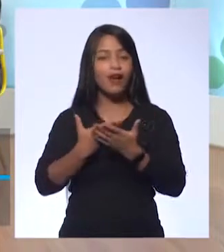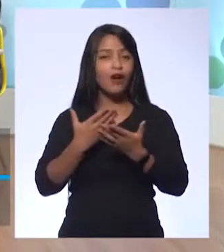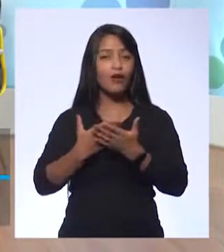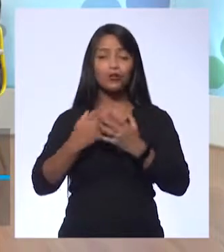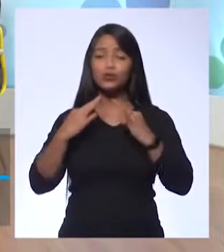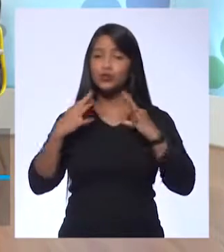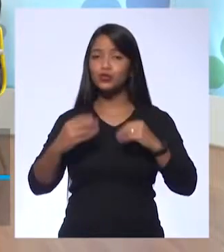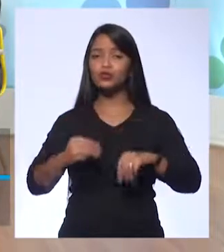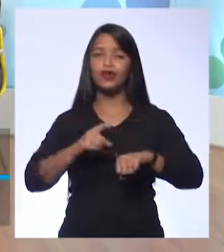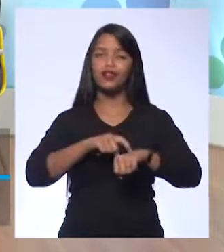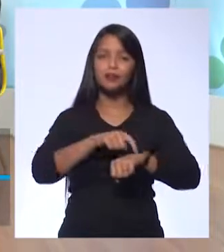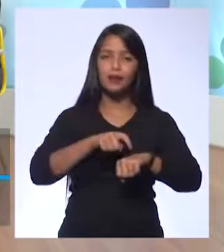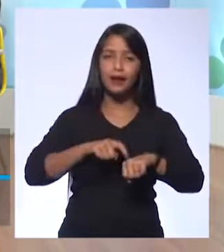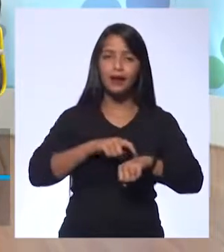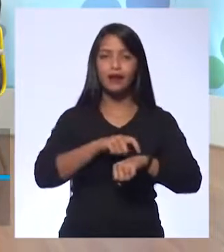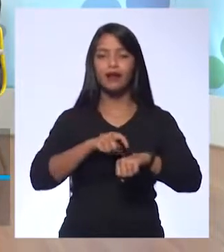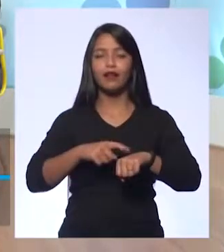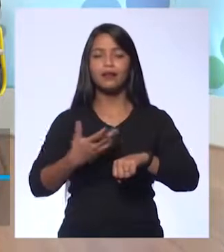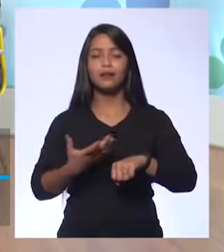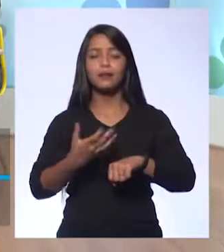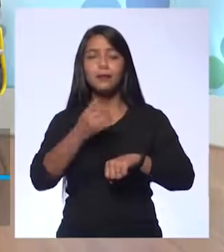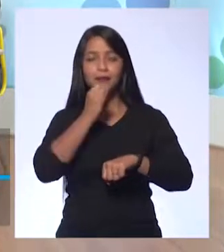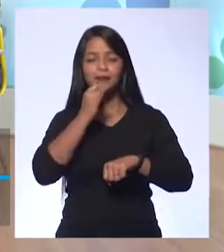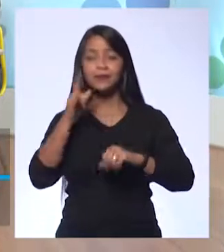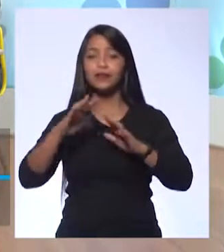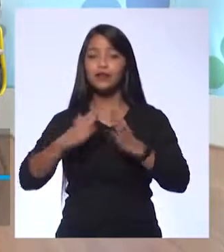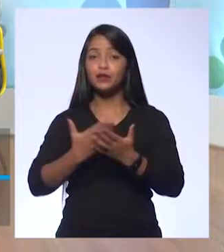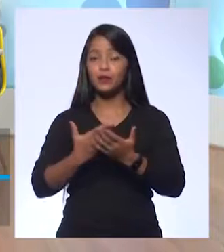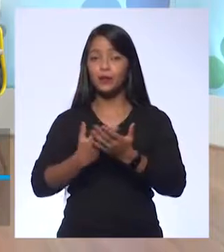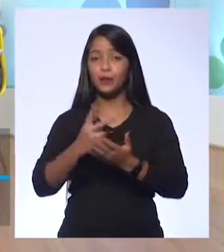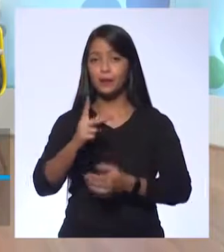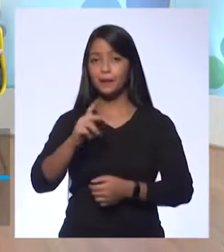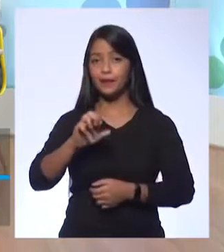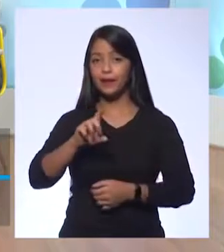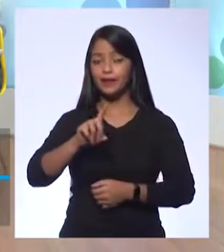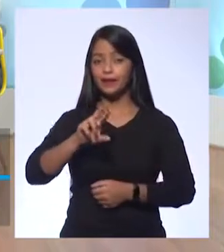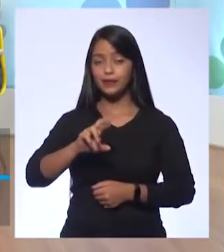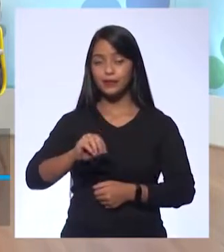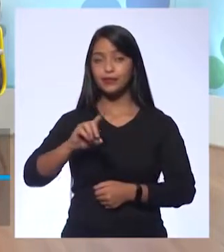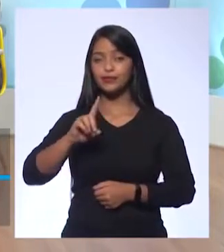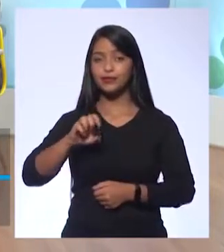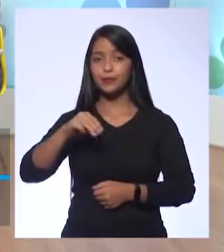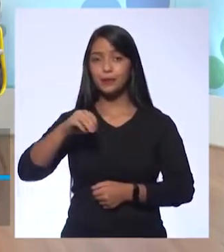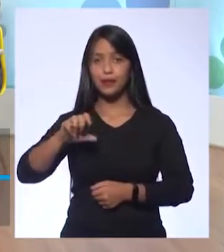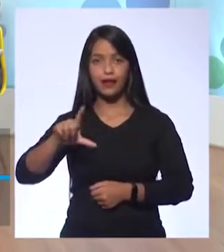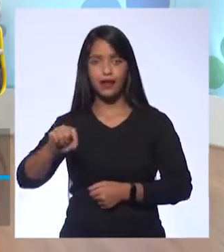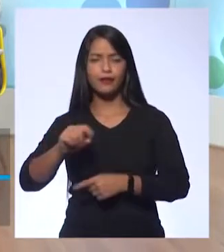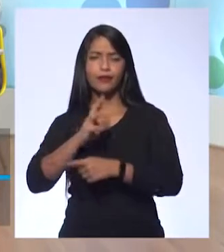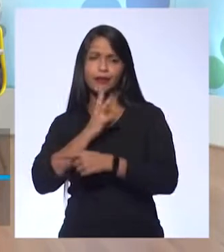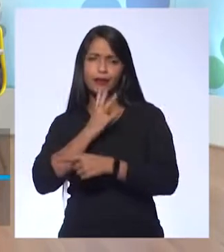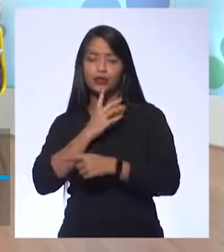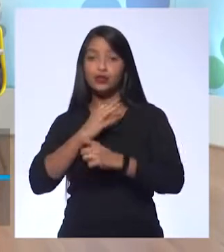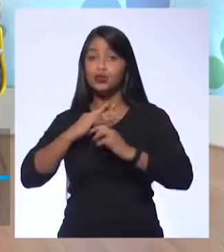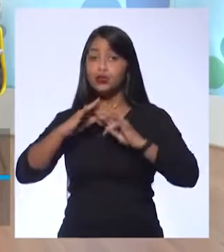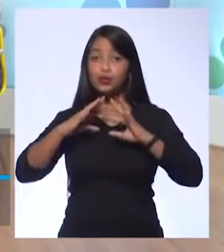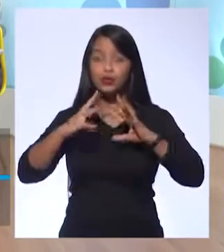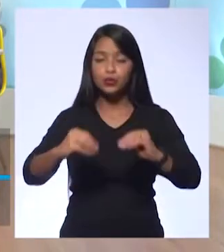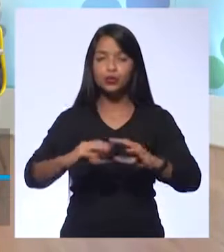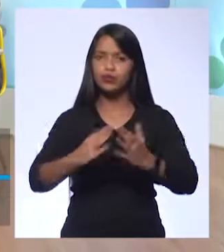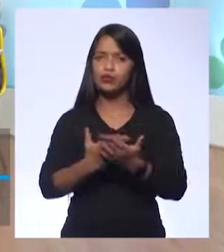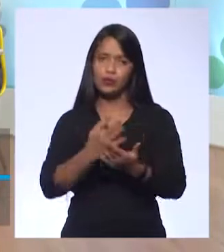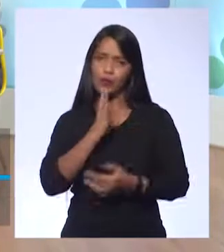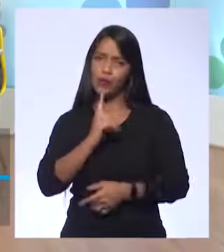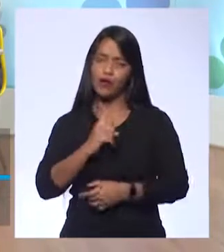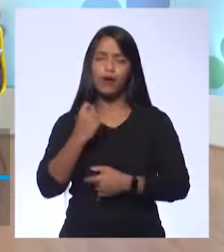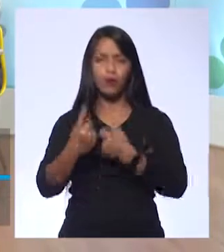pessoal de Atibaia, tem Sim. essa escola Pedro de Melo aqui também. A gente não conhece todas, né, conhece algumas, mas a gente se sente assim muito